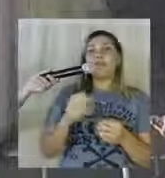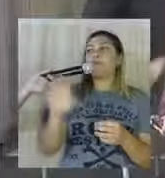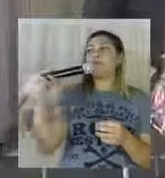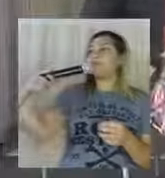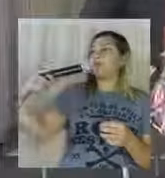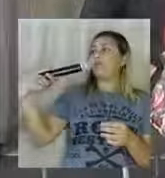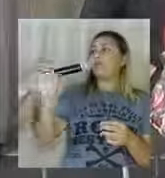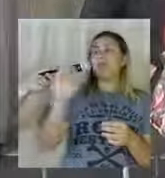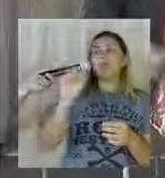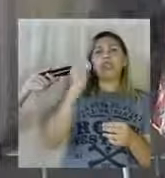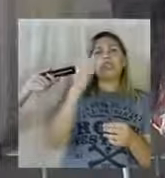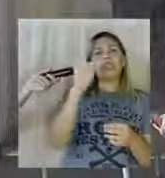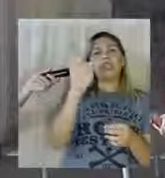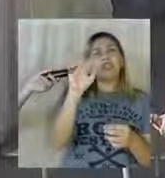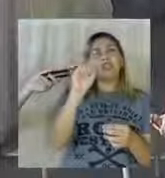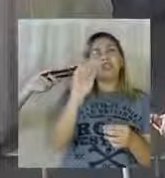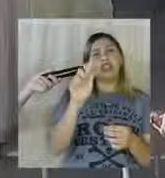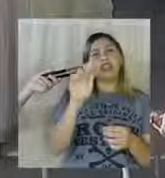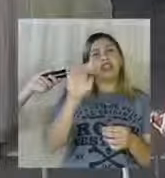colocar